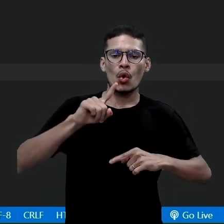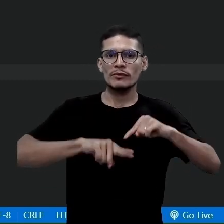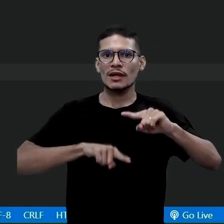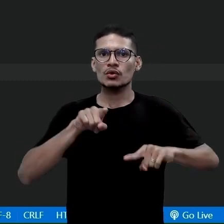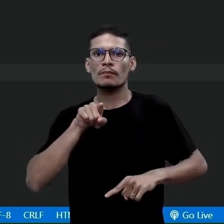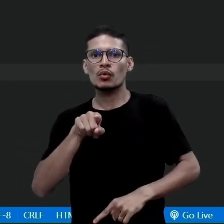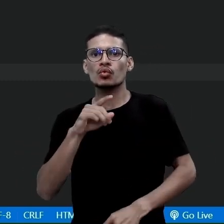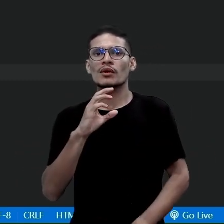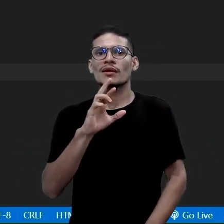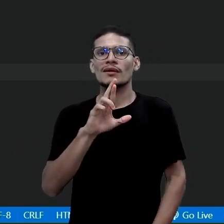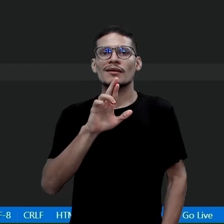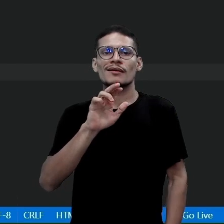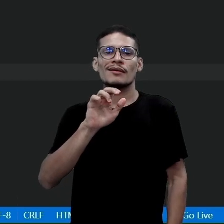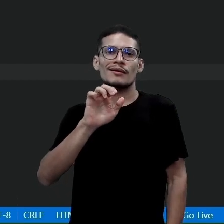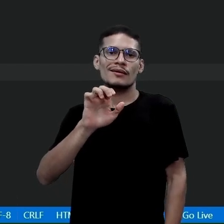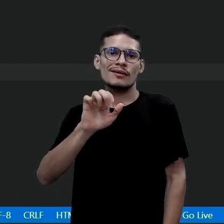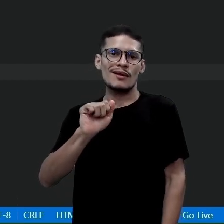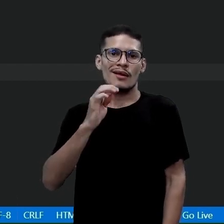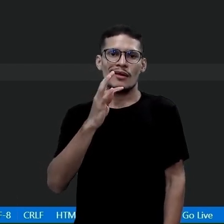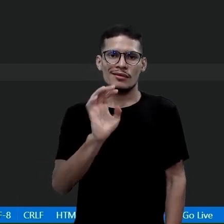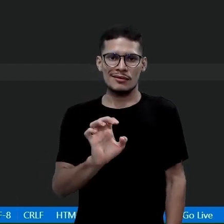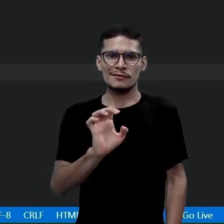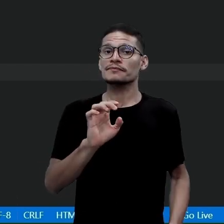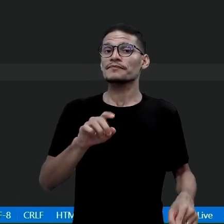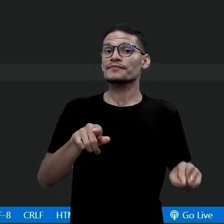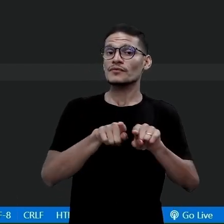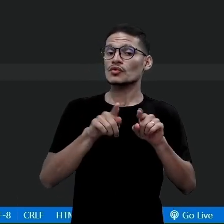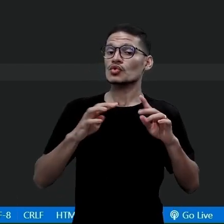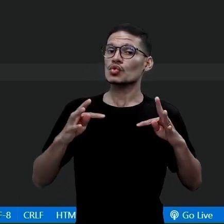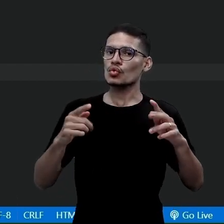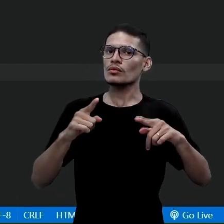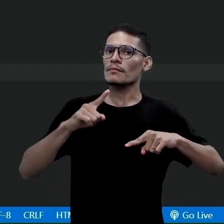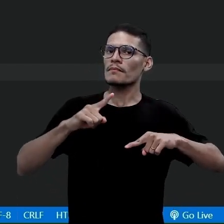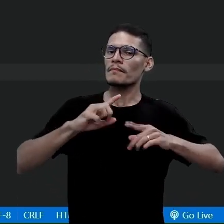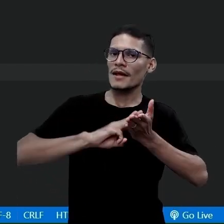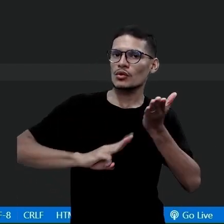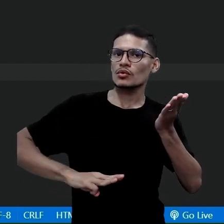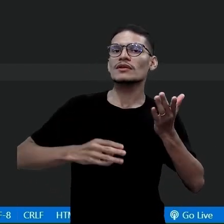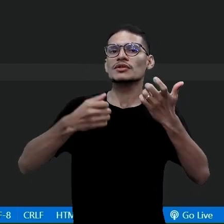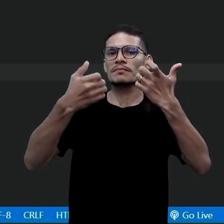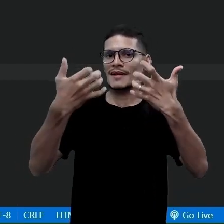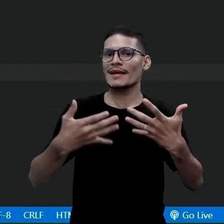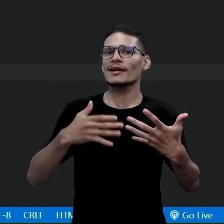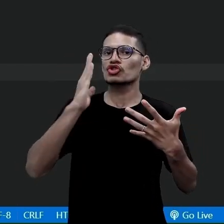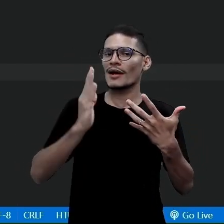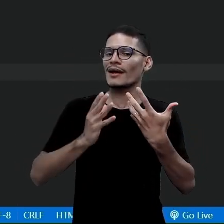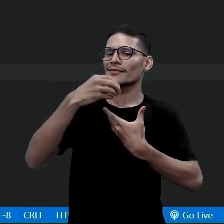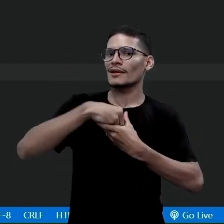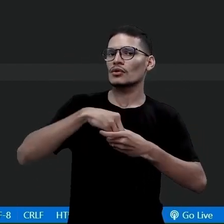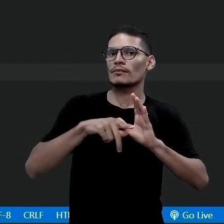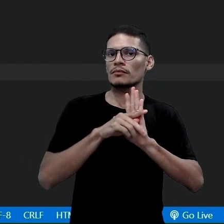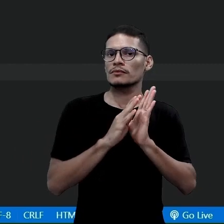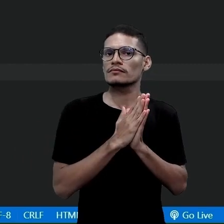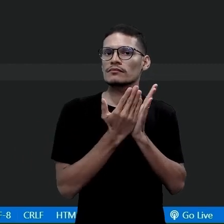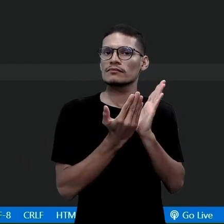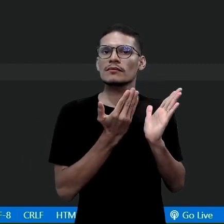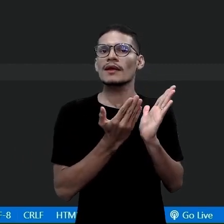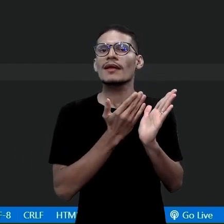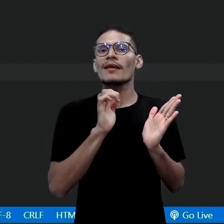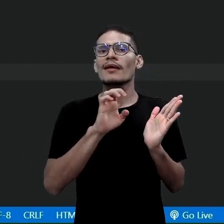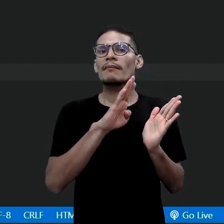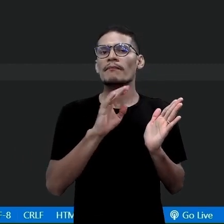object.create. Todos esses métodos estão explicados detalhadamente lá no e-book. Crie